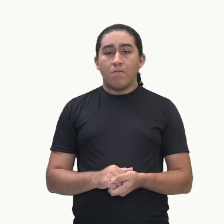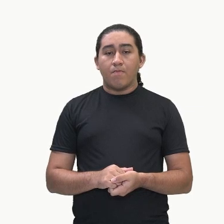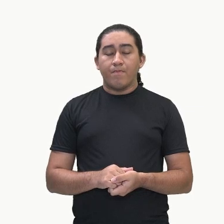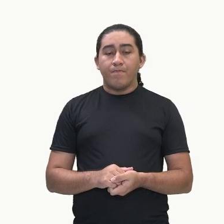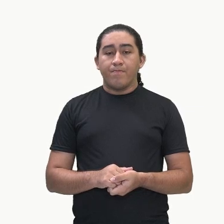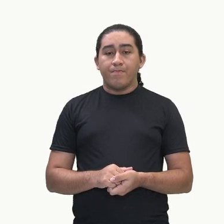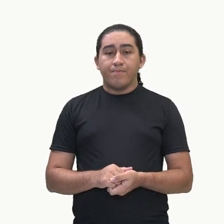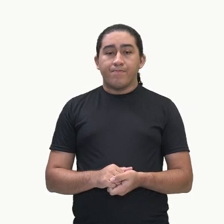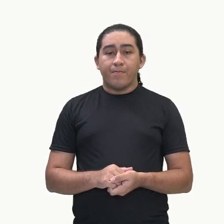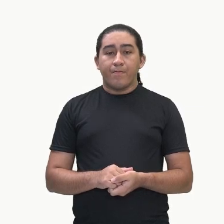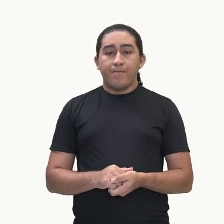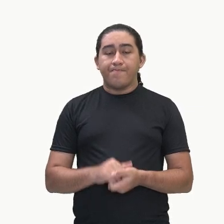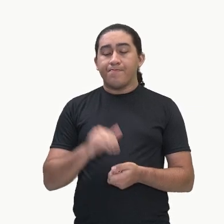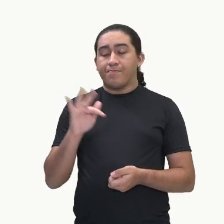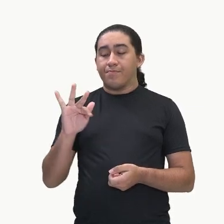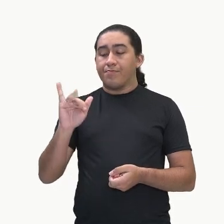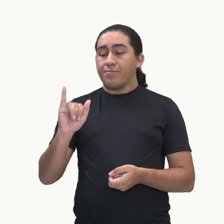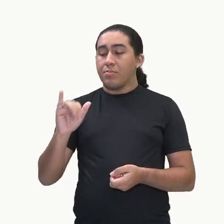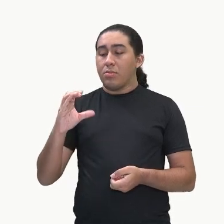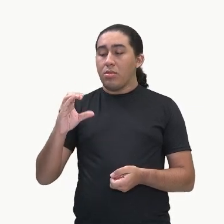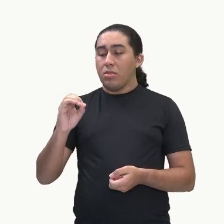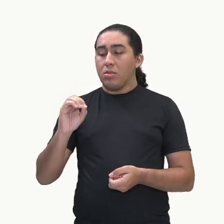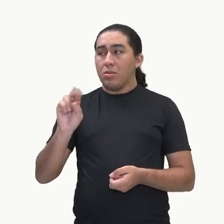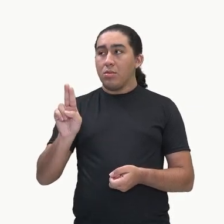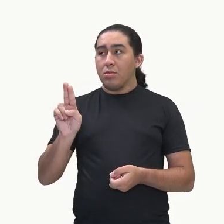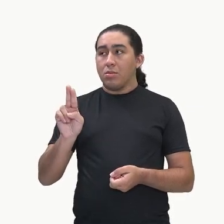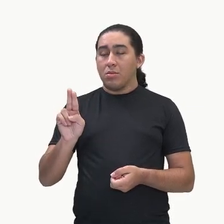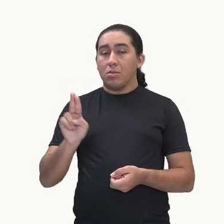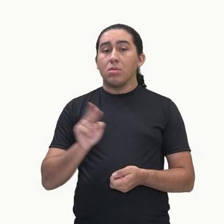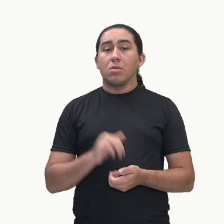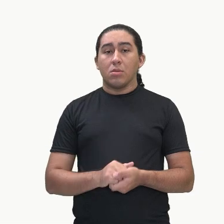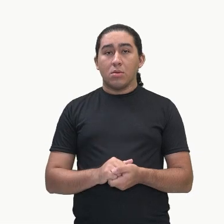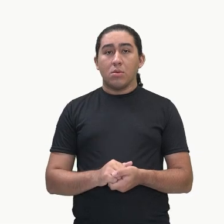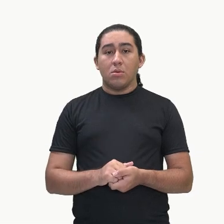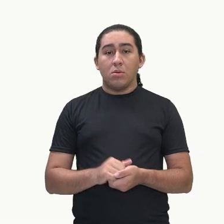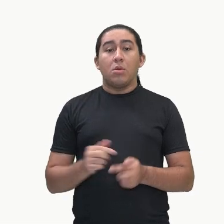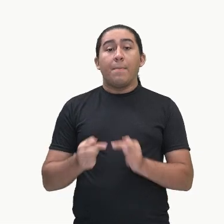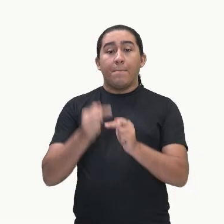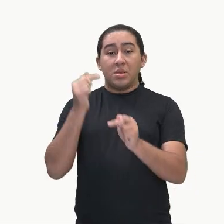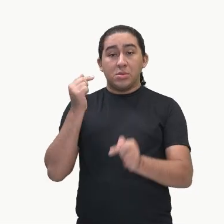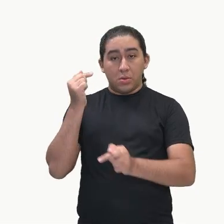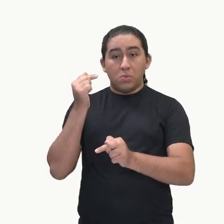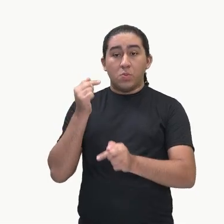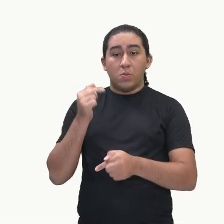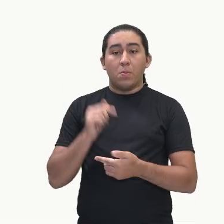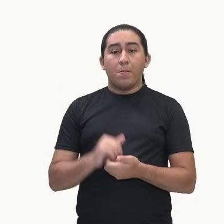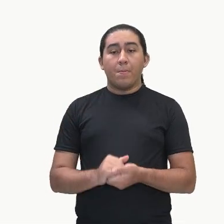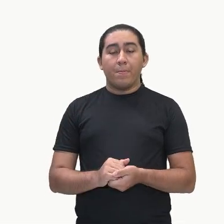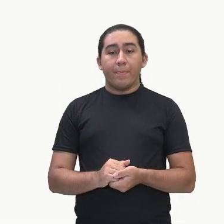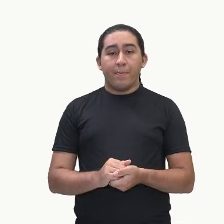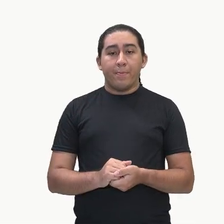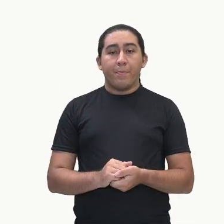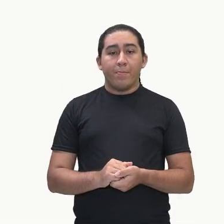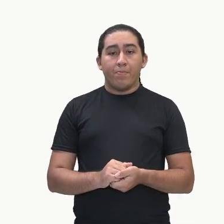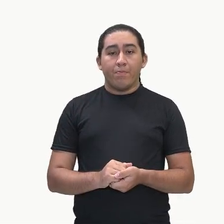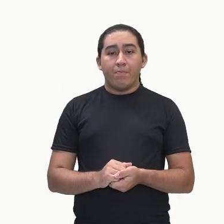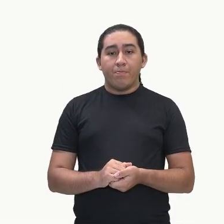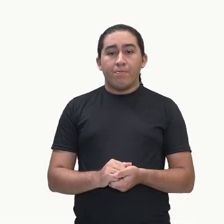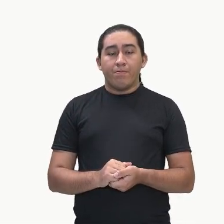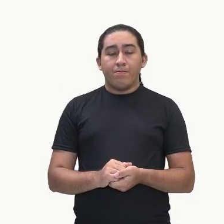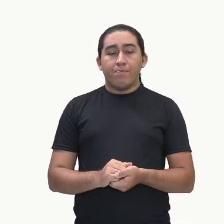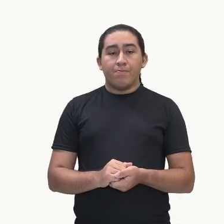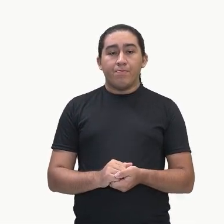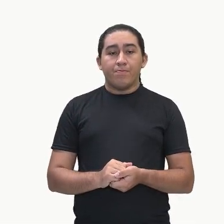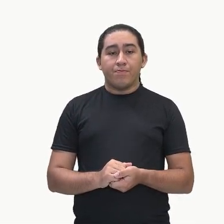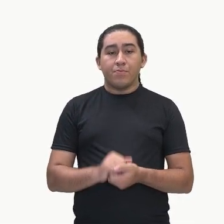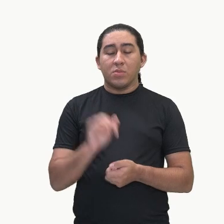minha ternura não ficou na estrada no passado, não ficou no tempo